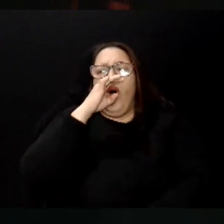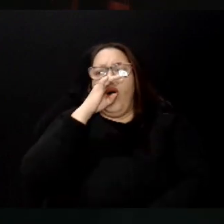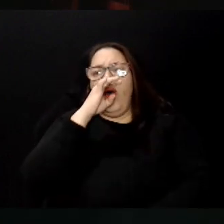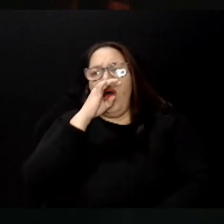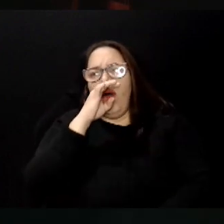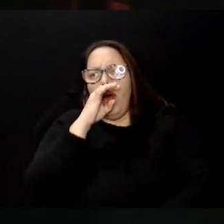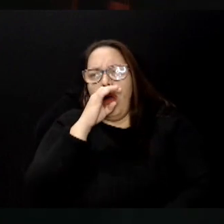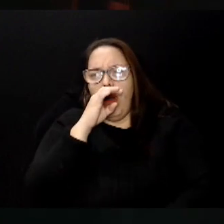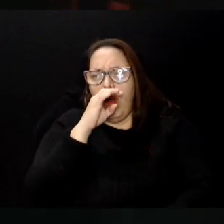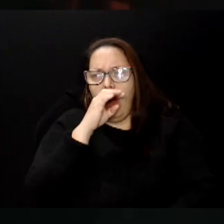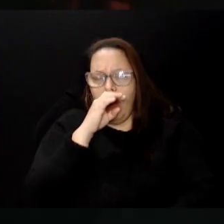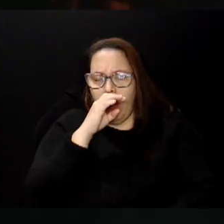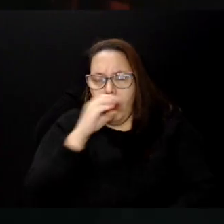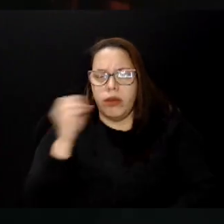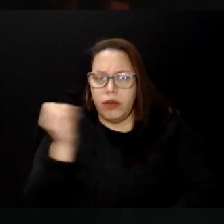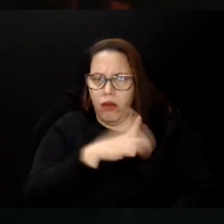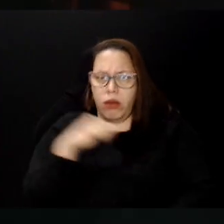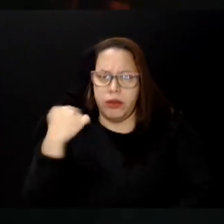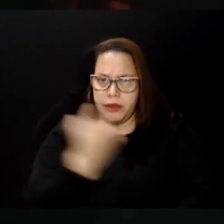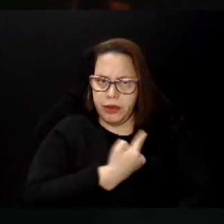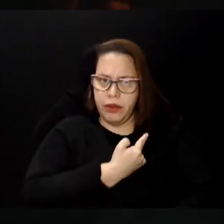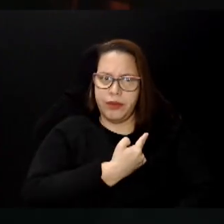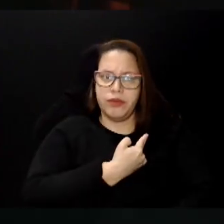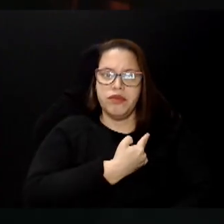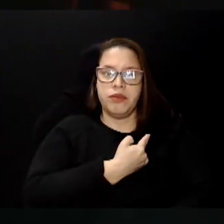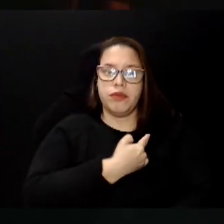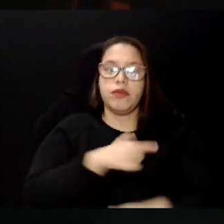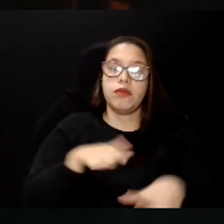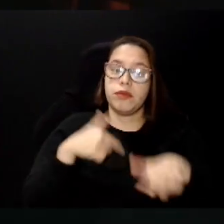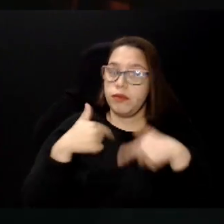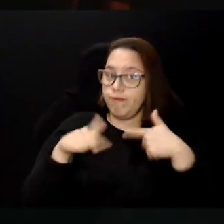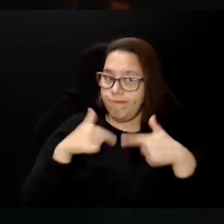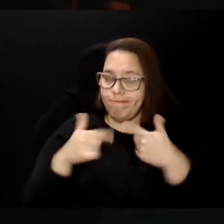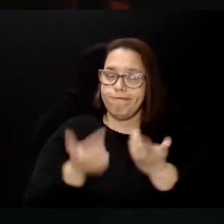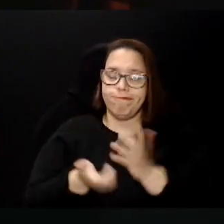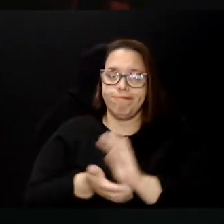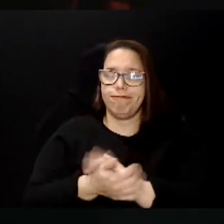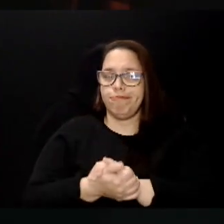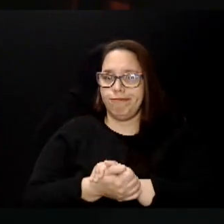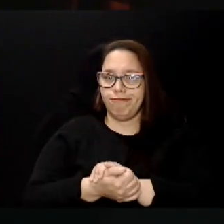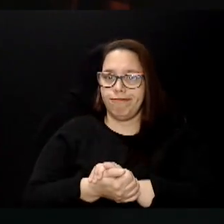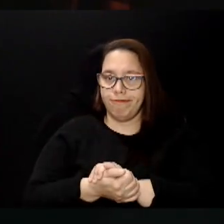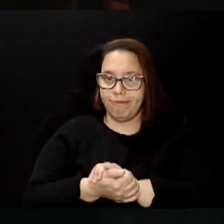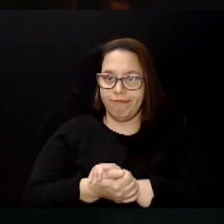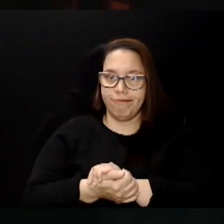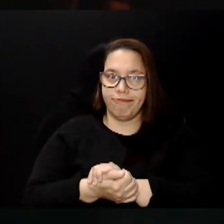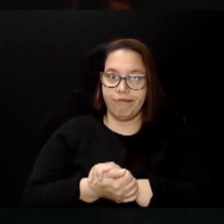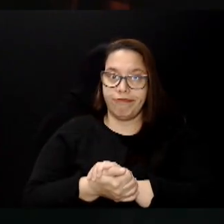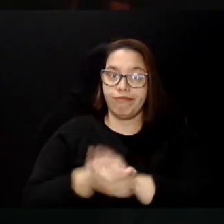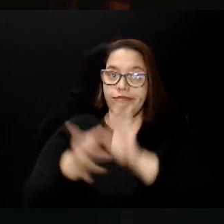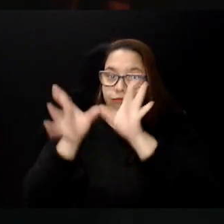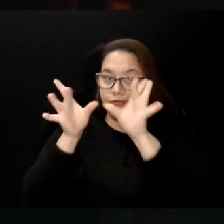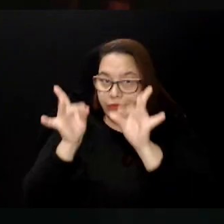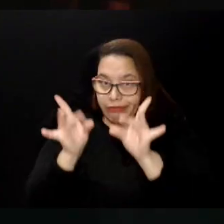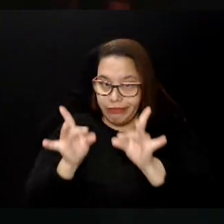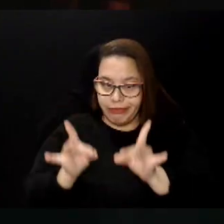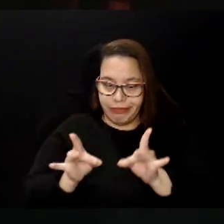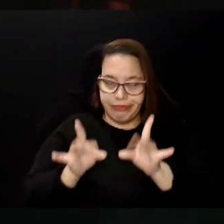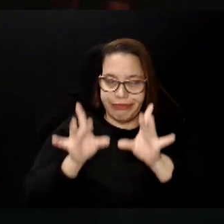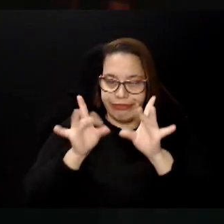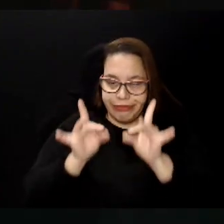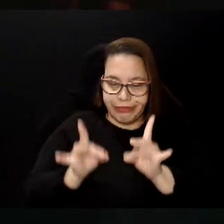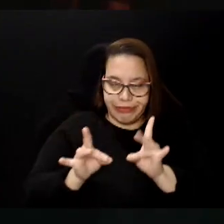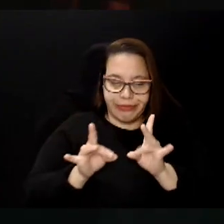Para nós, agora para as pessoas que trabalham com essa nessa especialidade aí, igual o Léo.